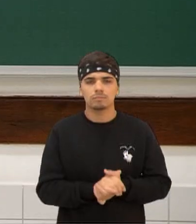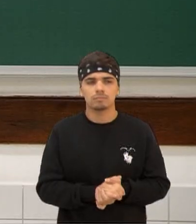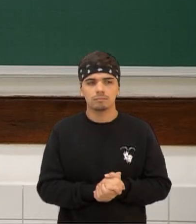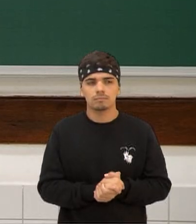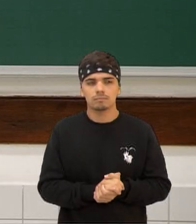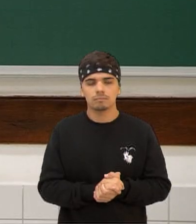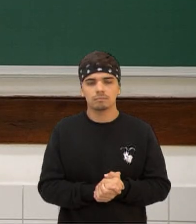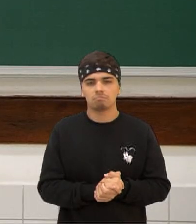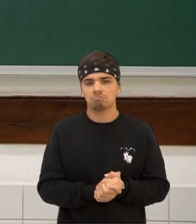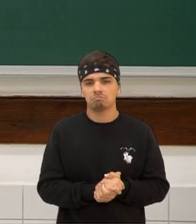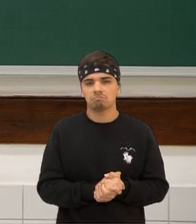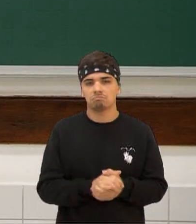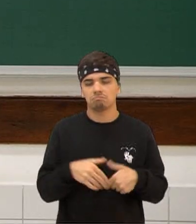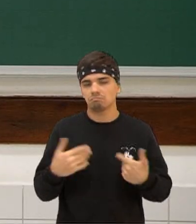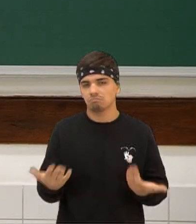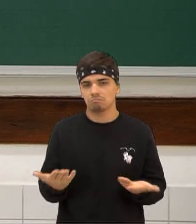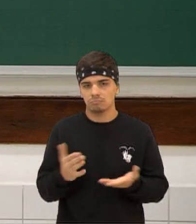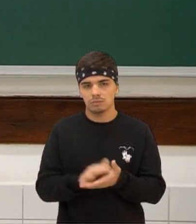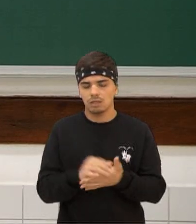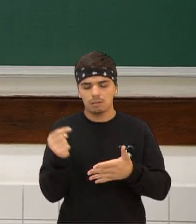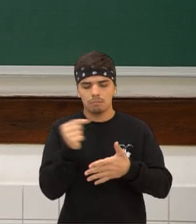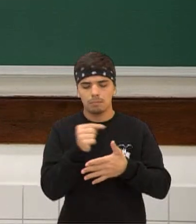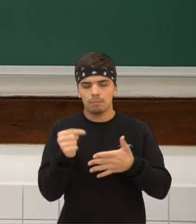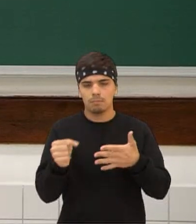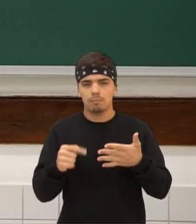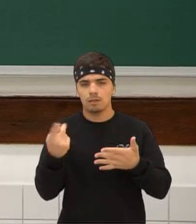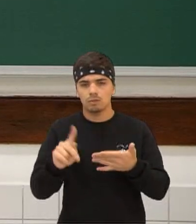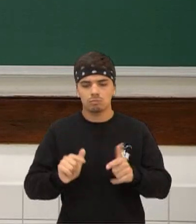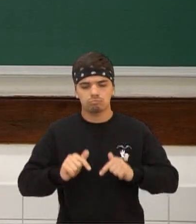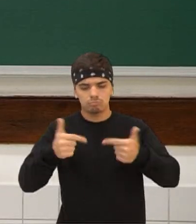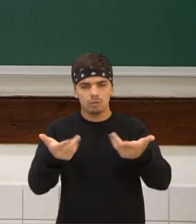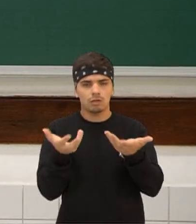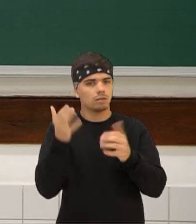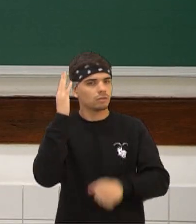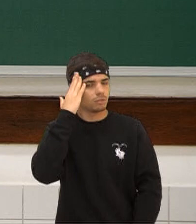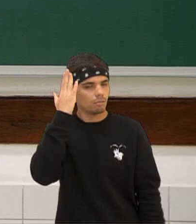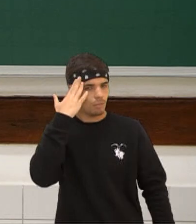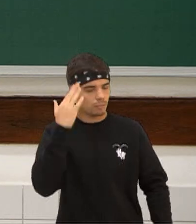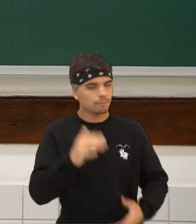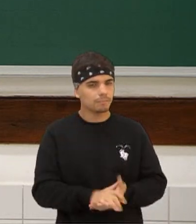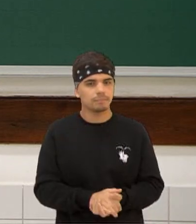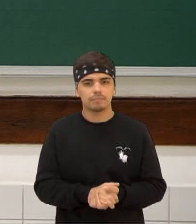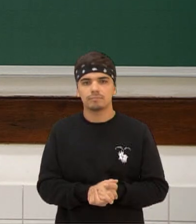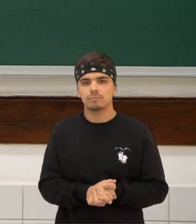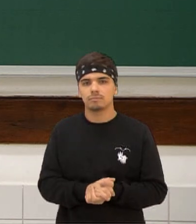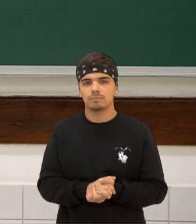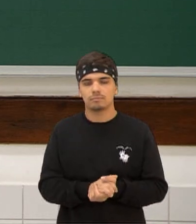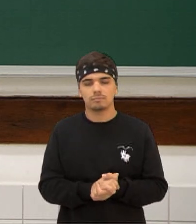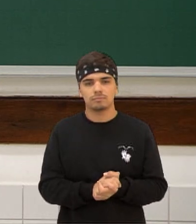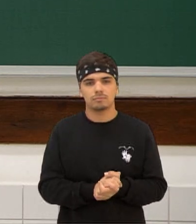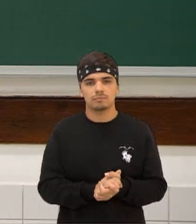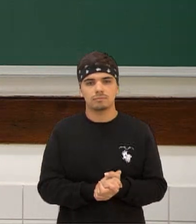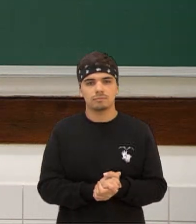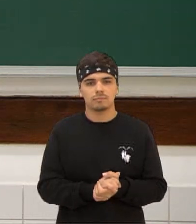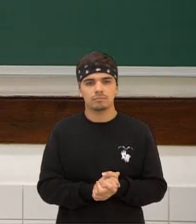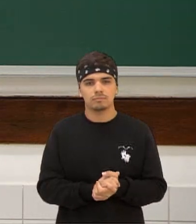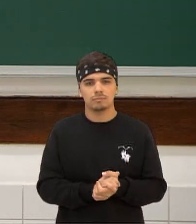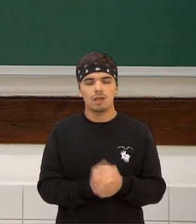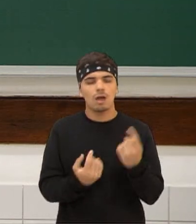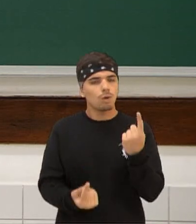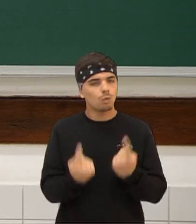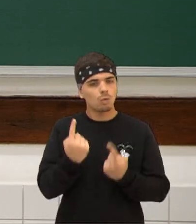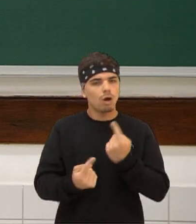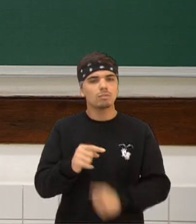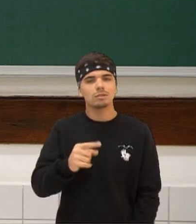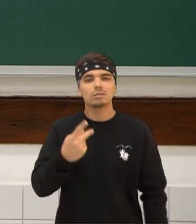soccer Kick Rider by são suas habilidades que eu quero saber a quem Play Store e assim por diante né